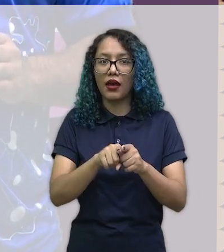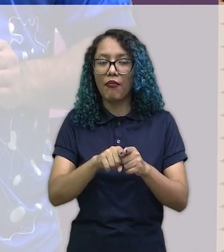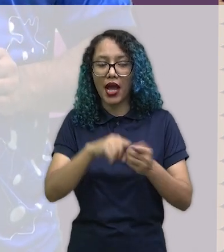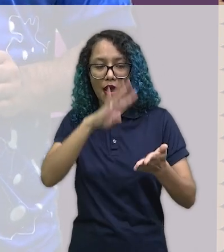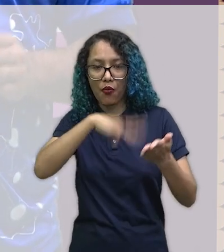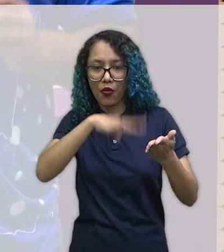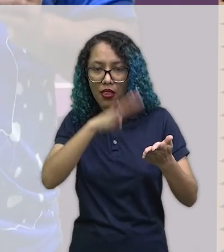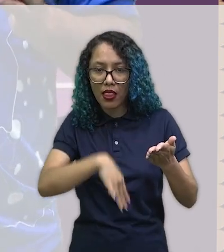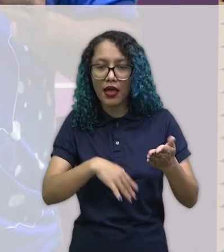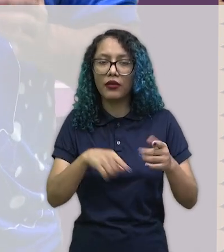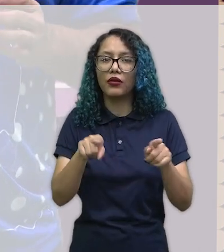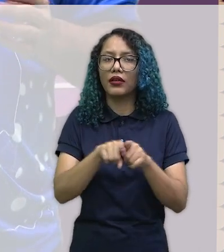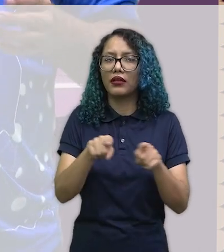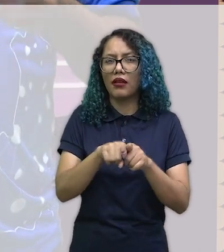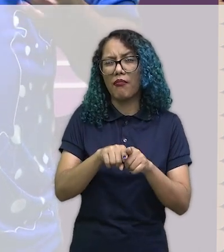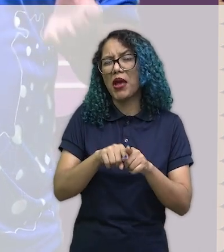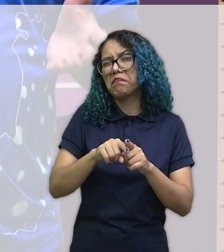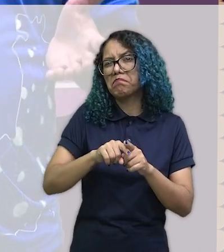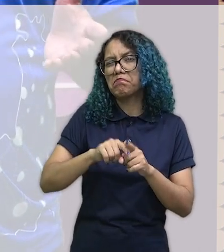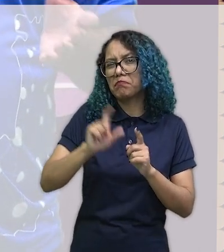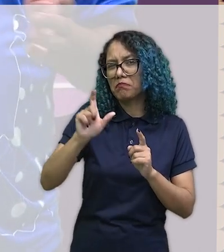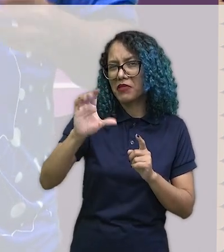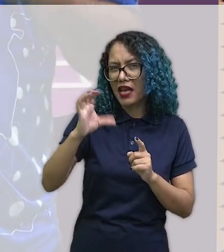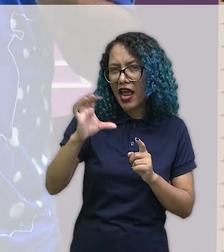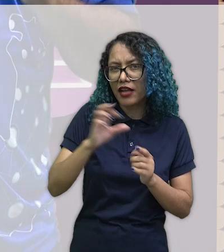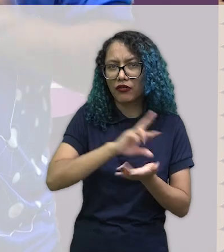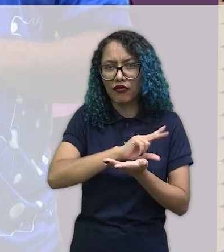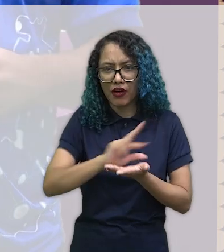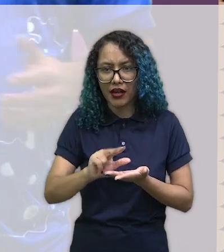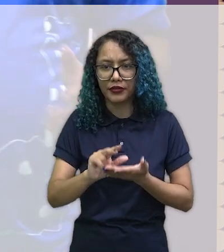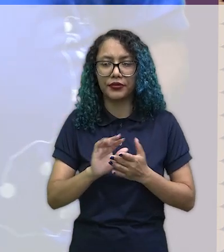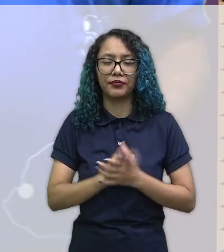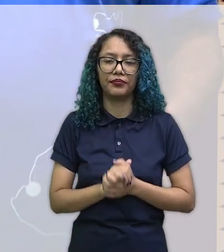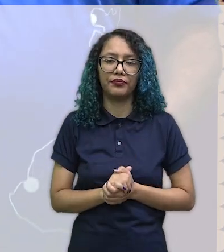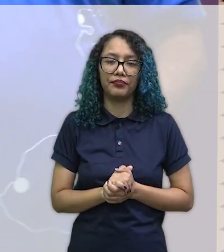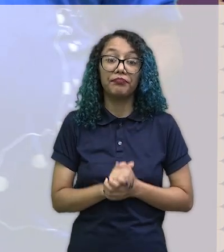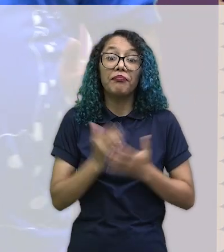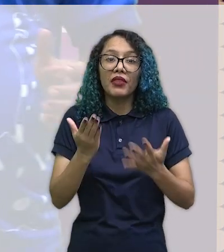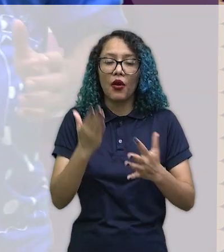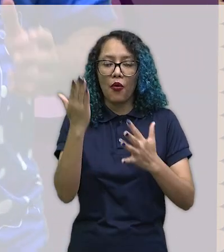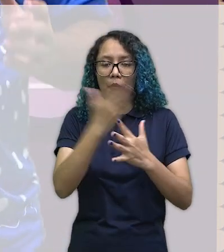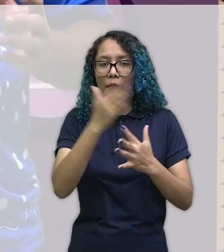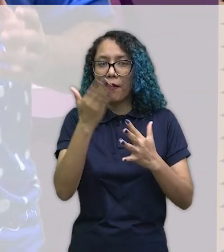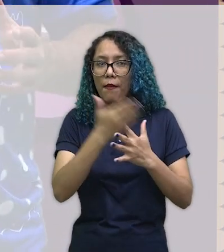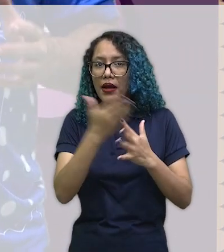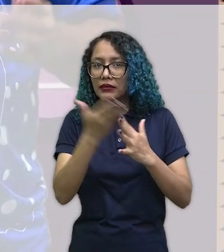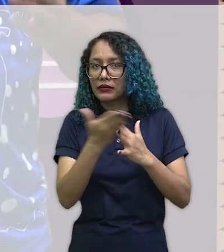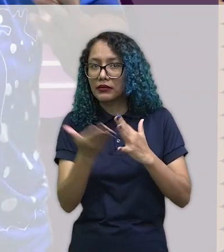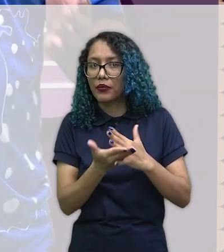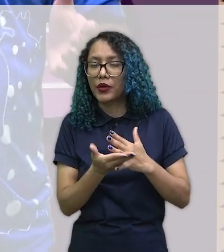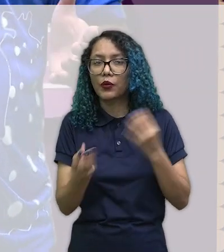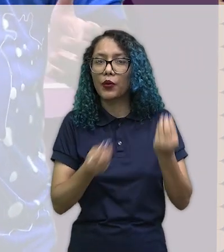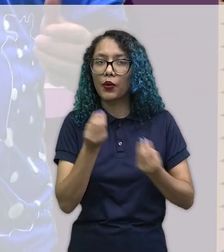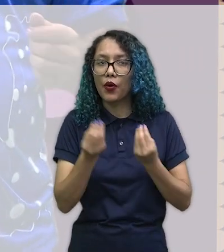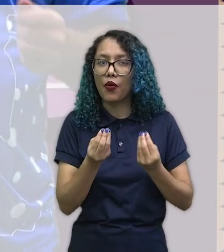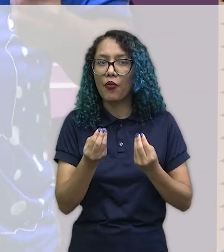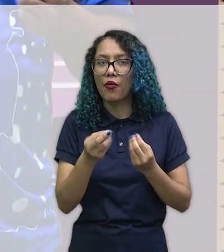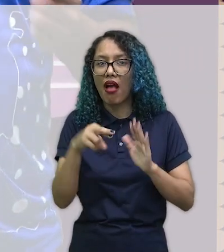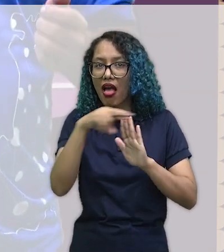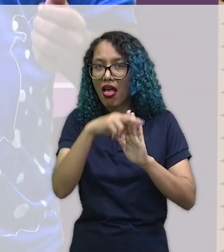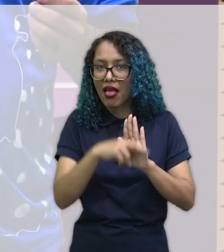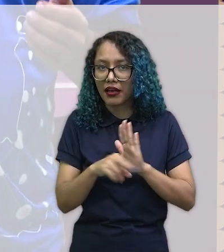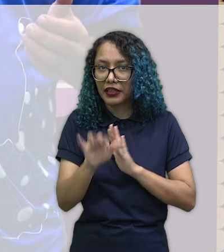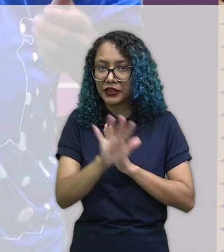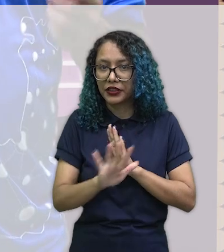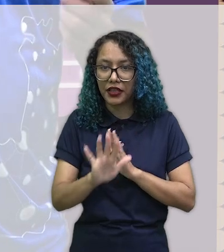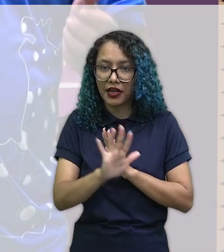Mas atenção, esse parcelamento, né, engatou um pouco aqui, esse parcelamento ele não é uma regra geral